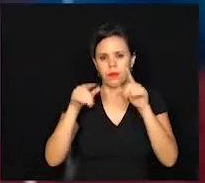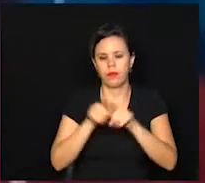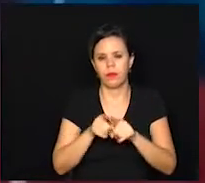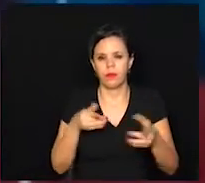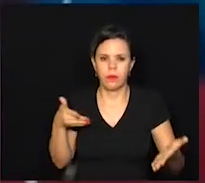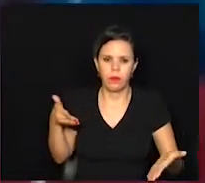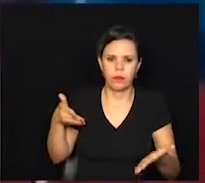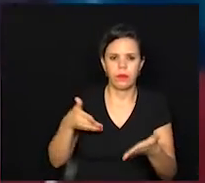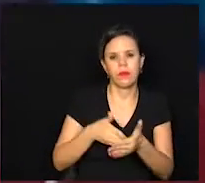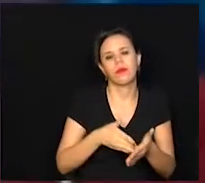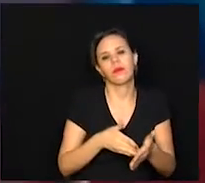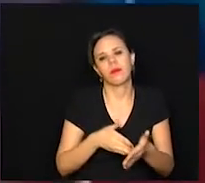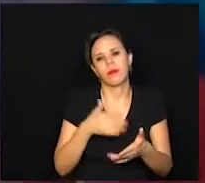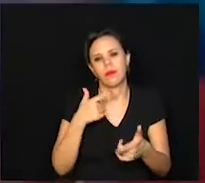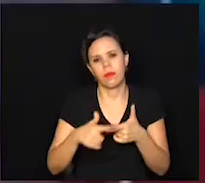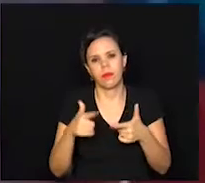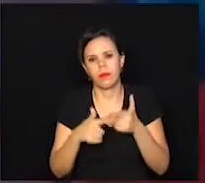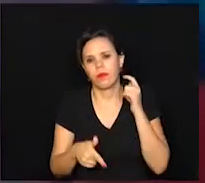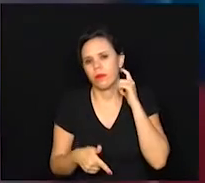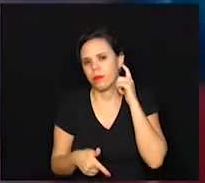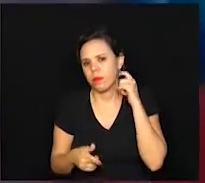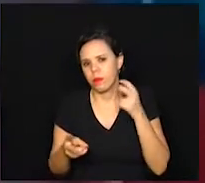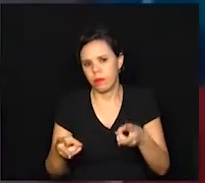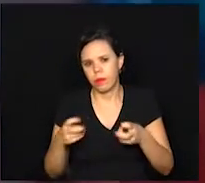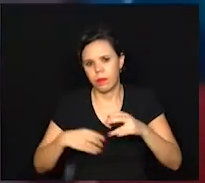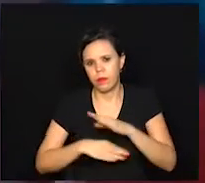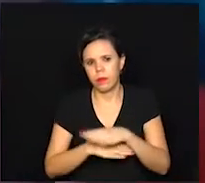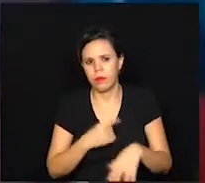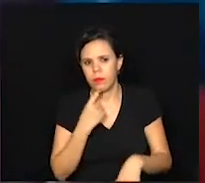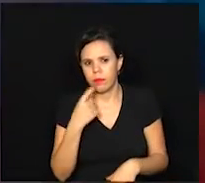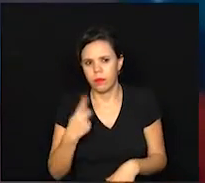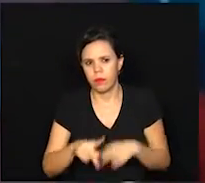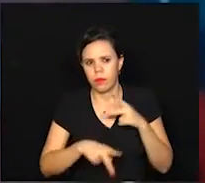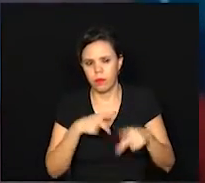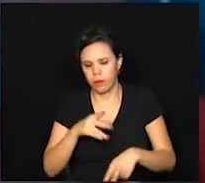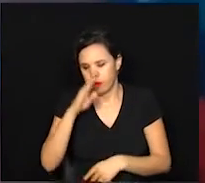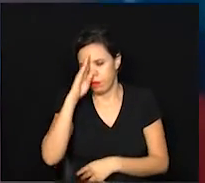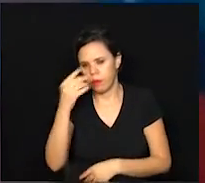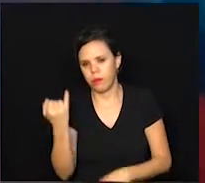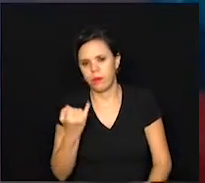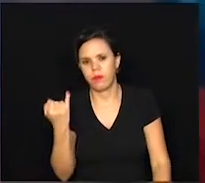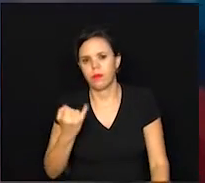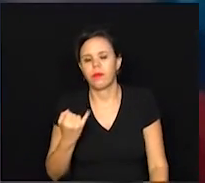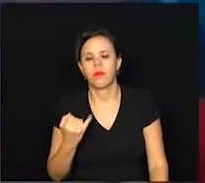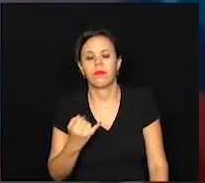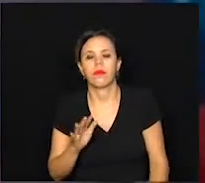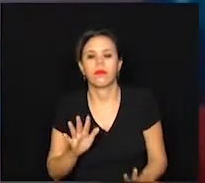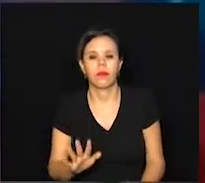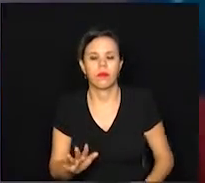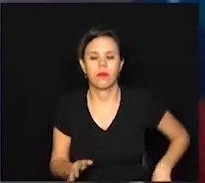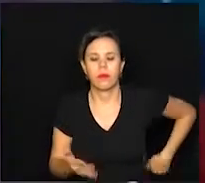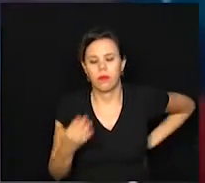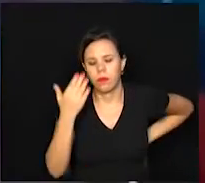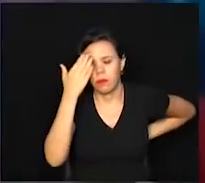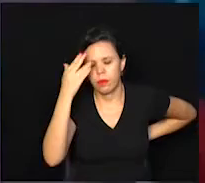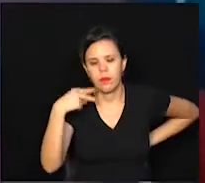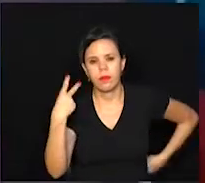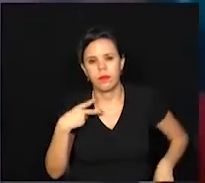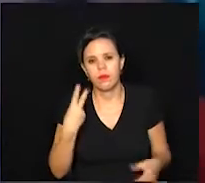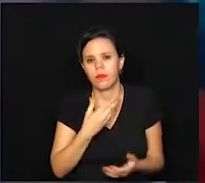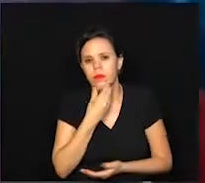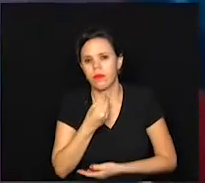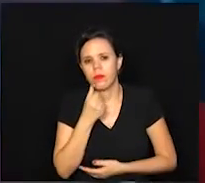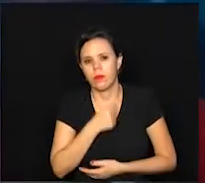os retrocessos. E a gente tem visto na Câmara de Campinas pessoas fundamentais. Nós, felizmente, graças a vereadoras e